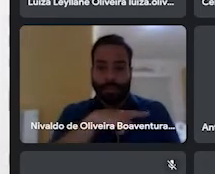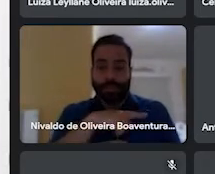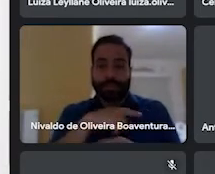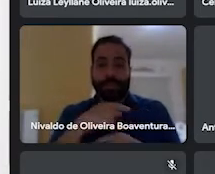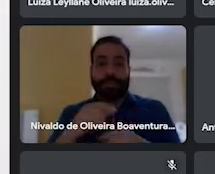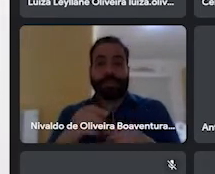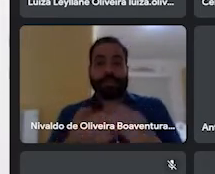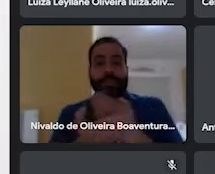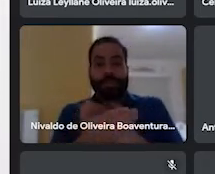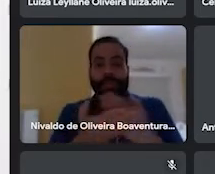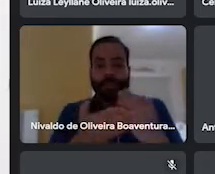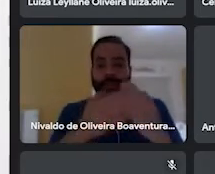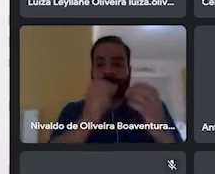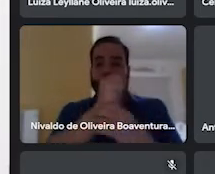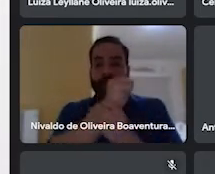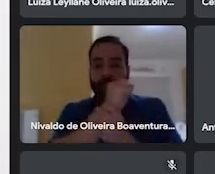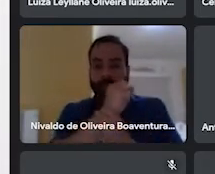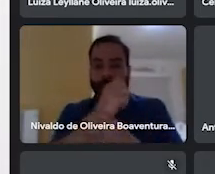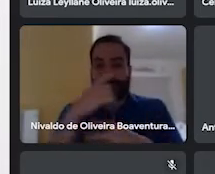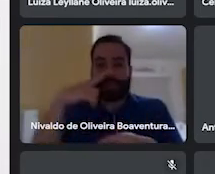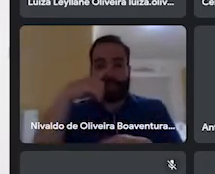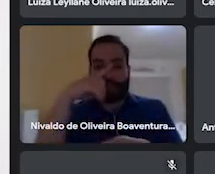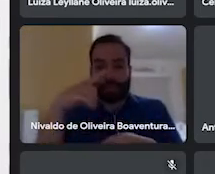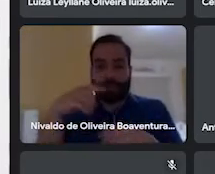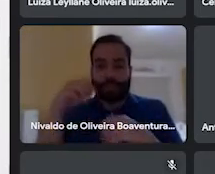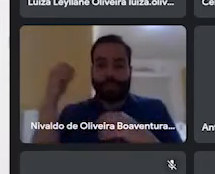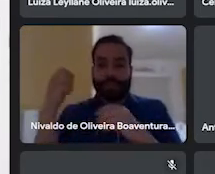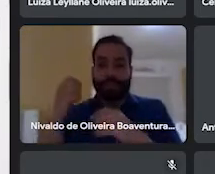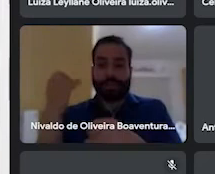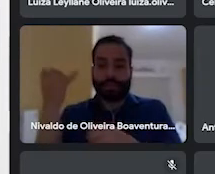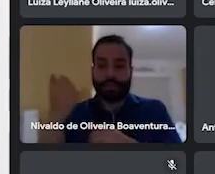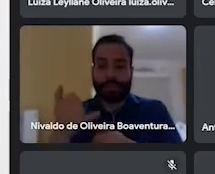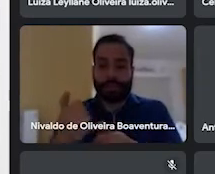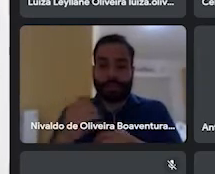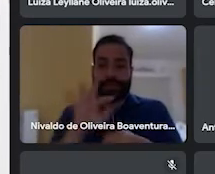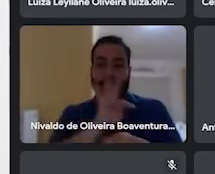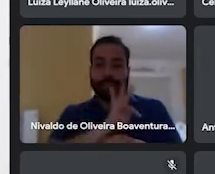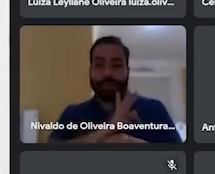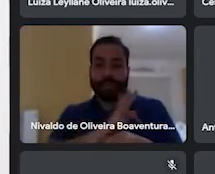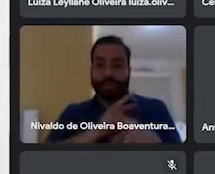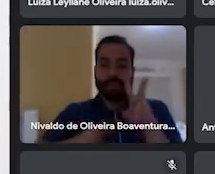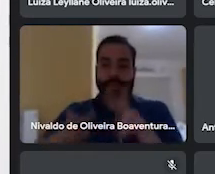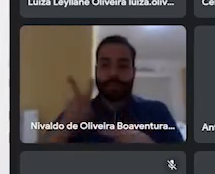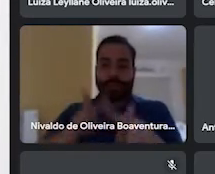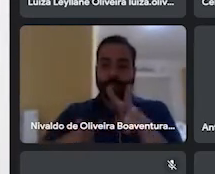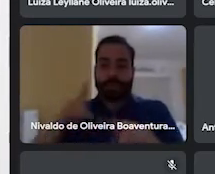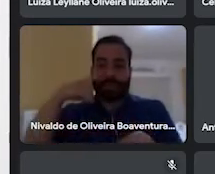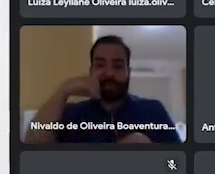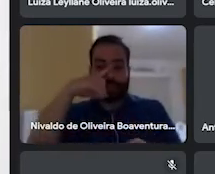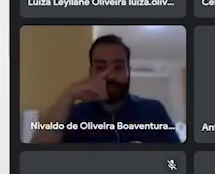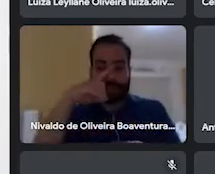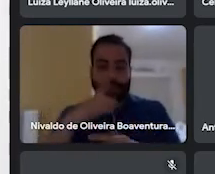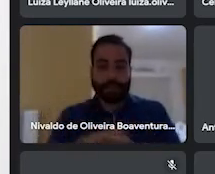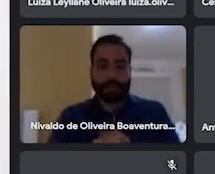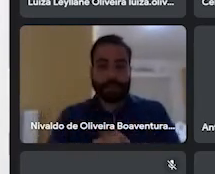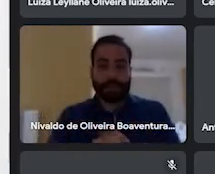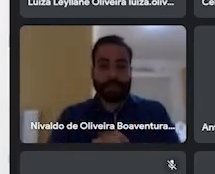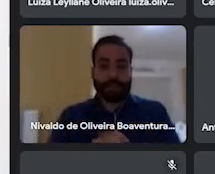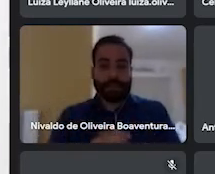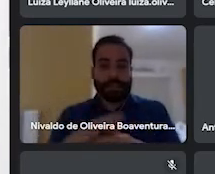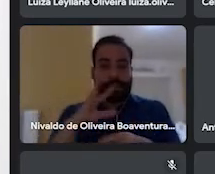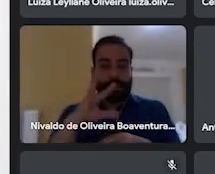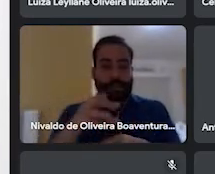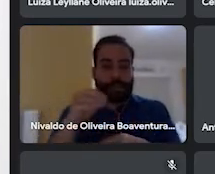segurança, riscos em instalações, técnicas de análise de risco. Então, se você pega aí só